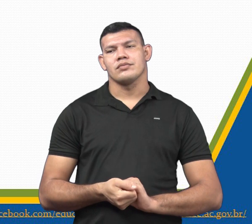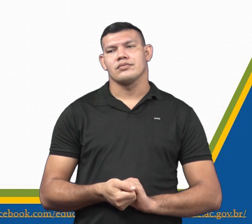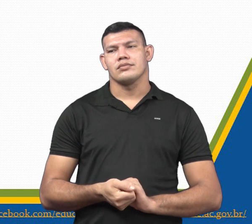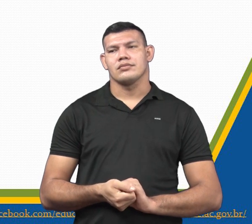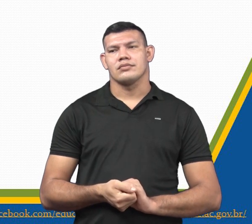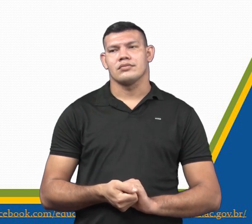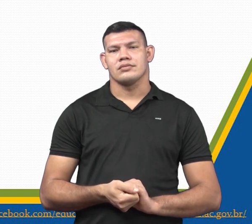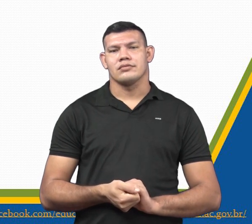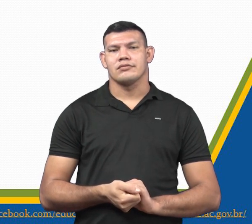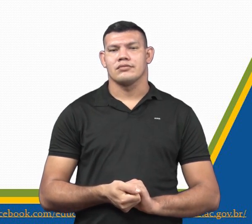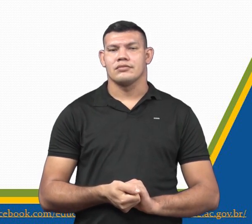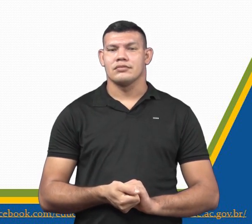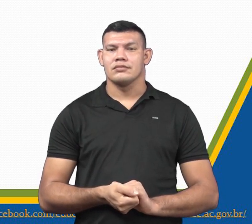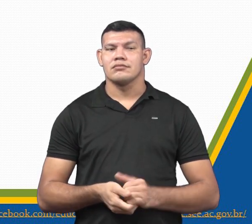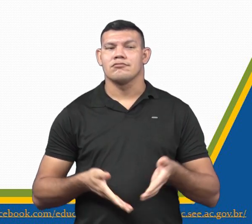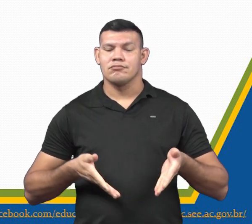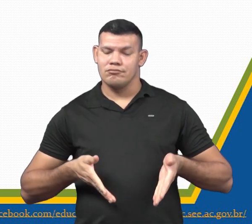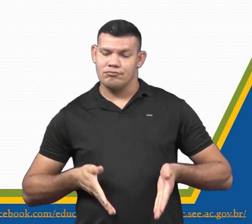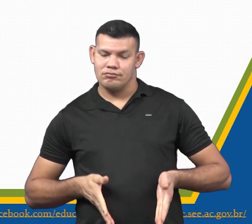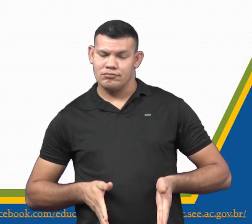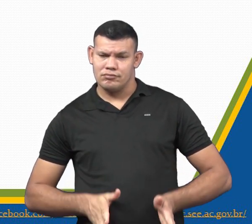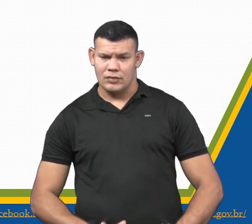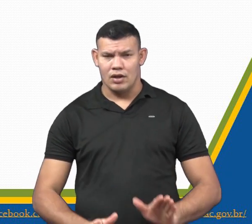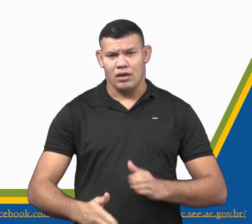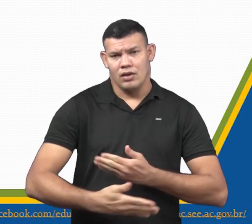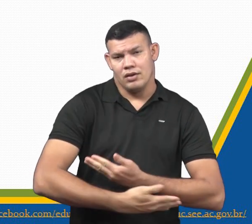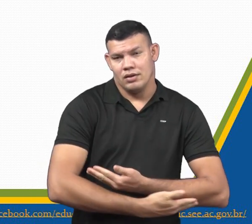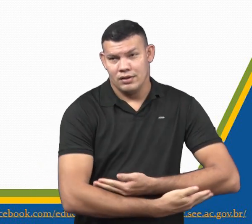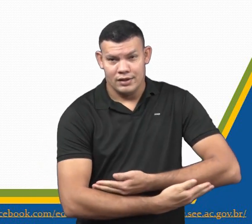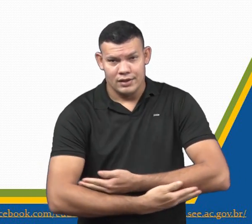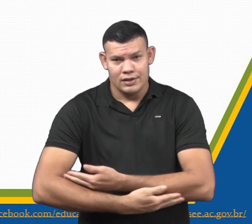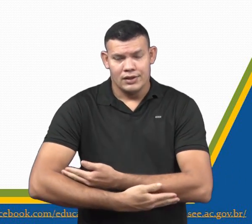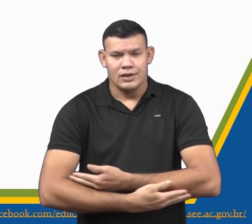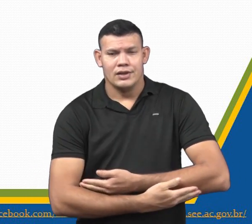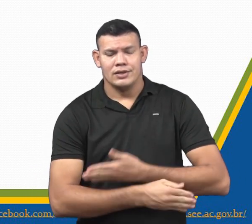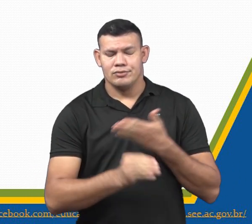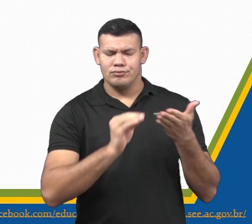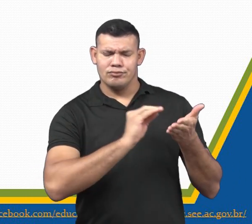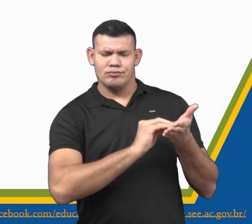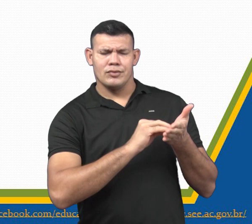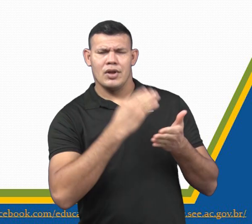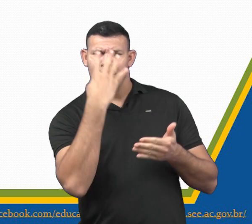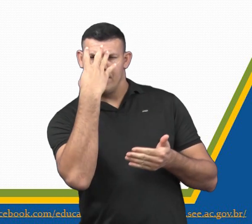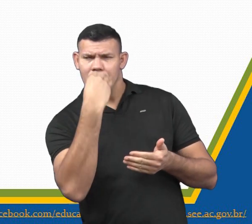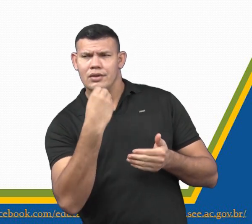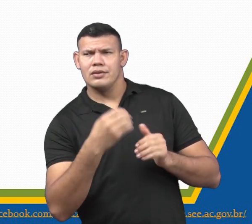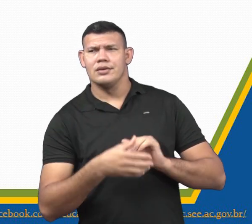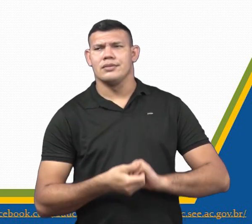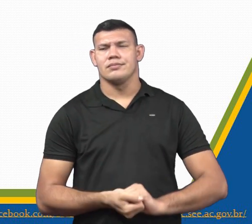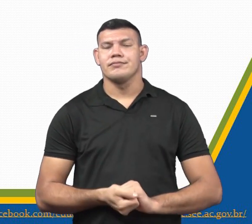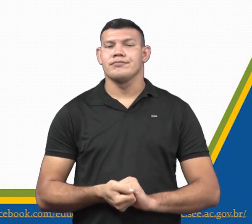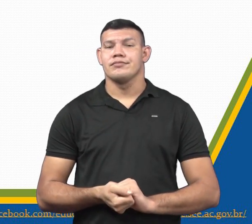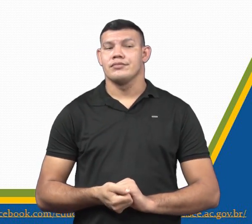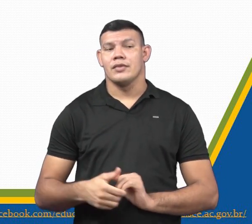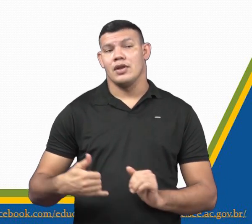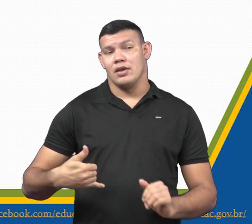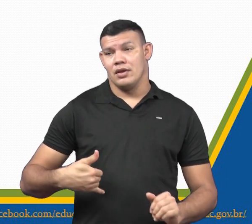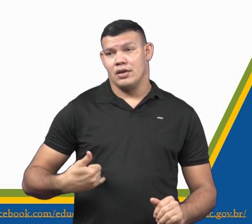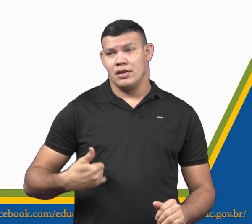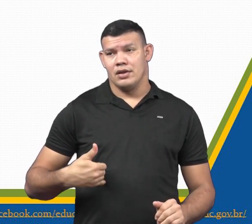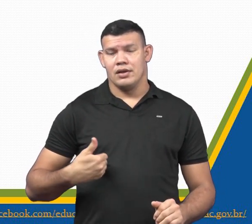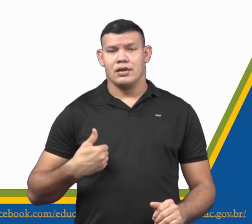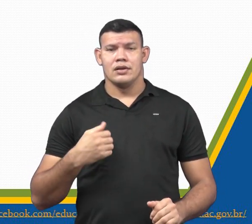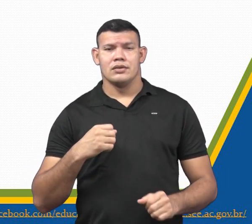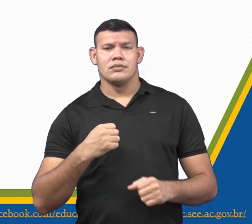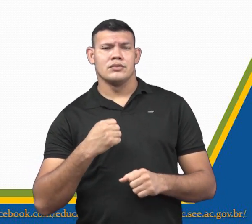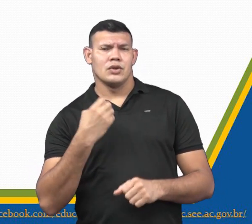Quando eu era bebê, também colocar uma foto, tá? Quando tinha 2 aninhos, aí, ó.